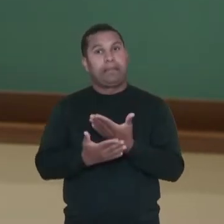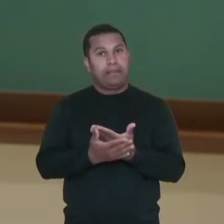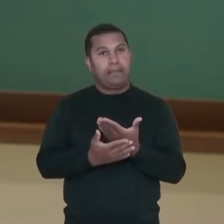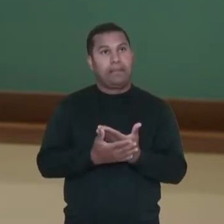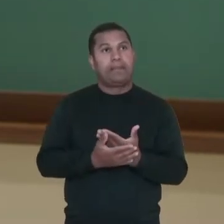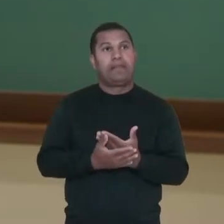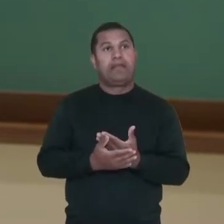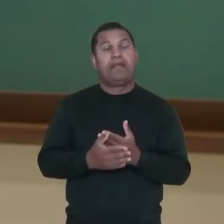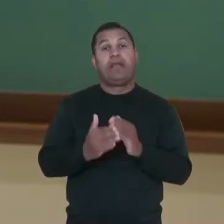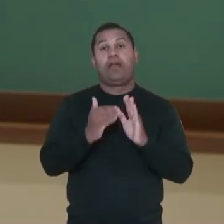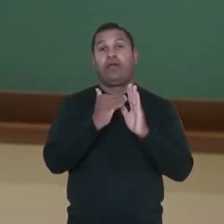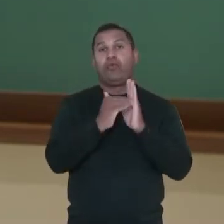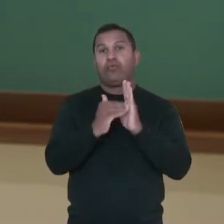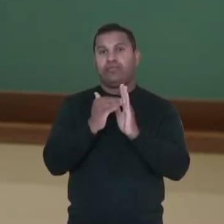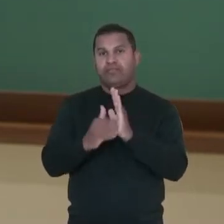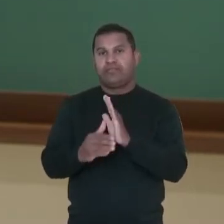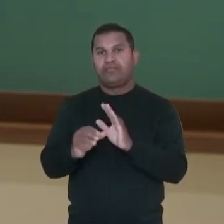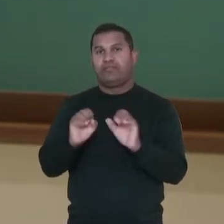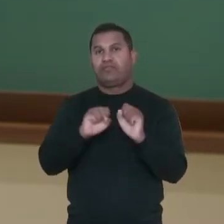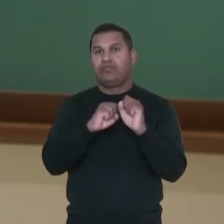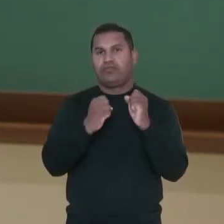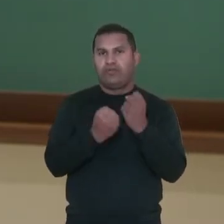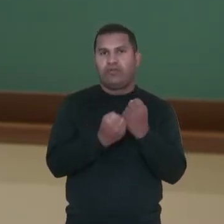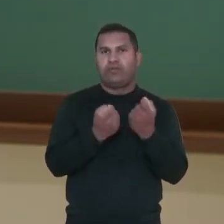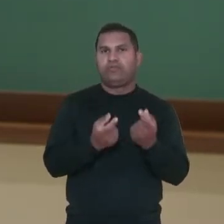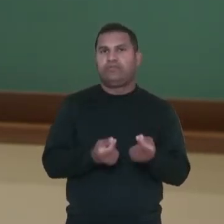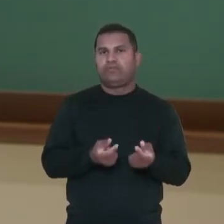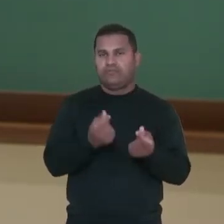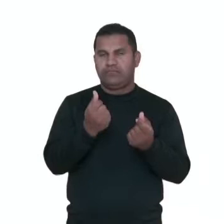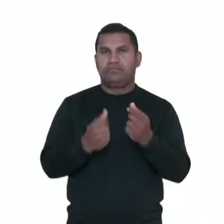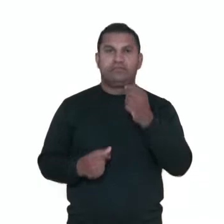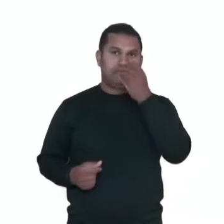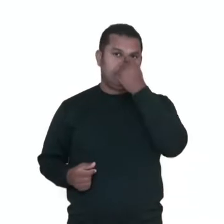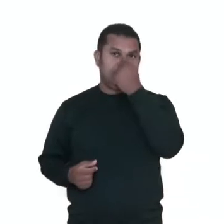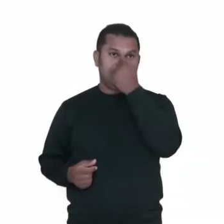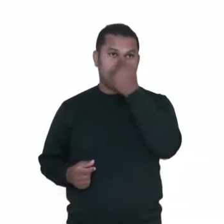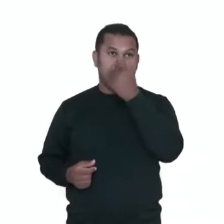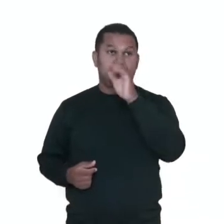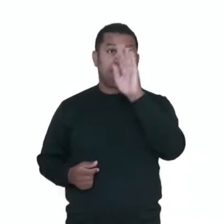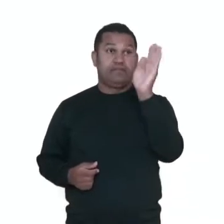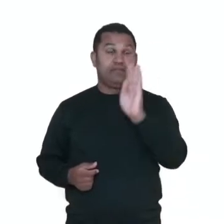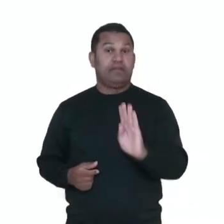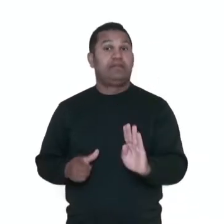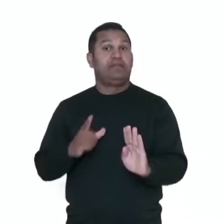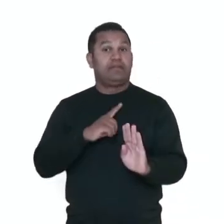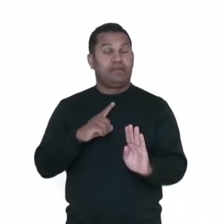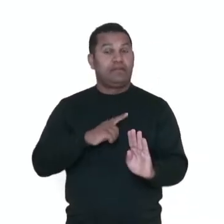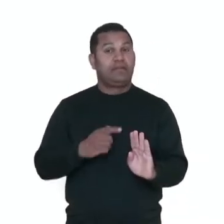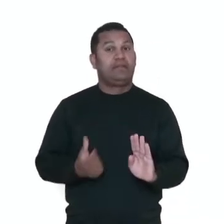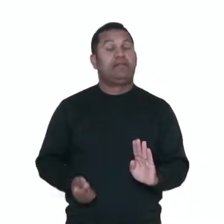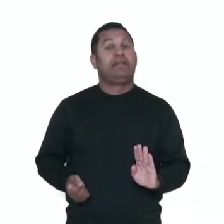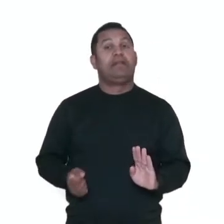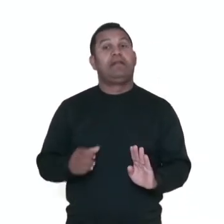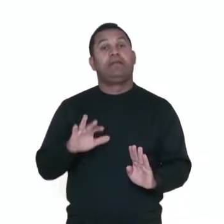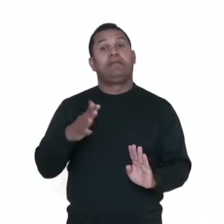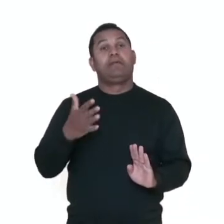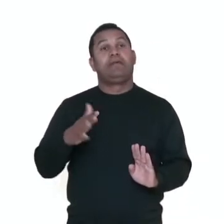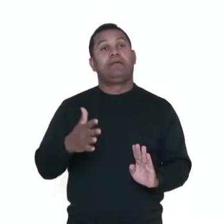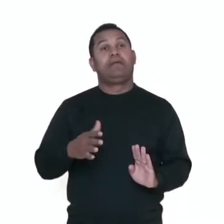índices socioeconômicos. Então, olha só, a população do Brasil, né, apresenta seu território, em seu território